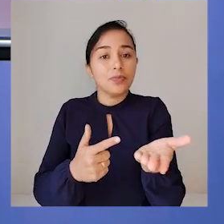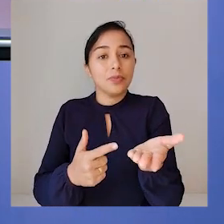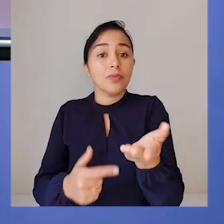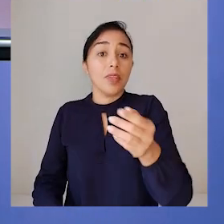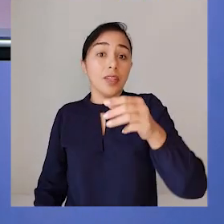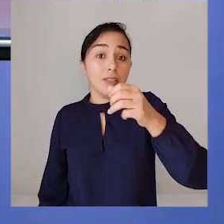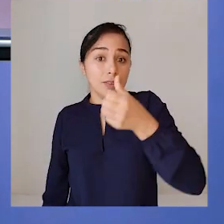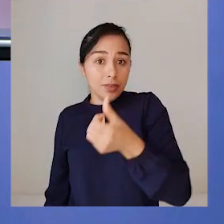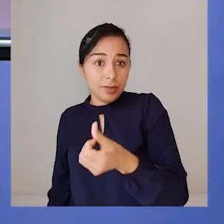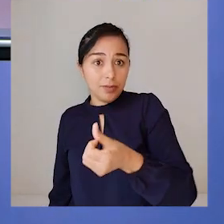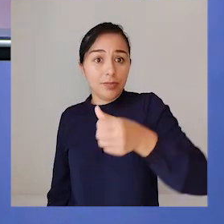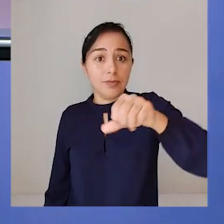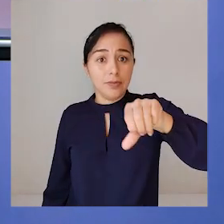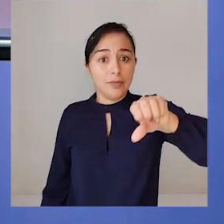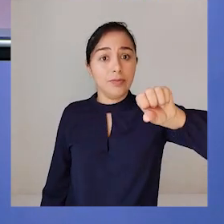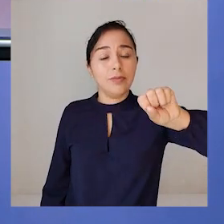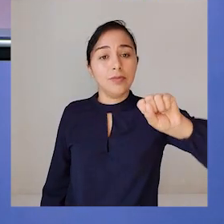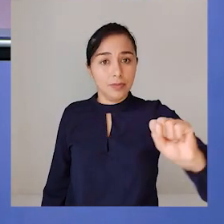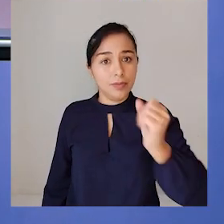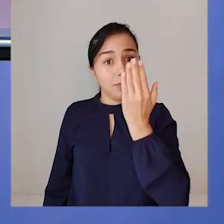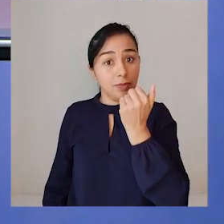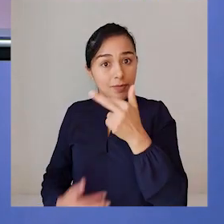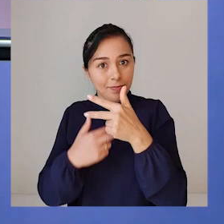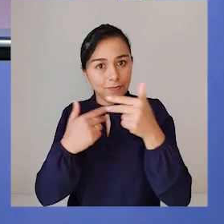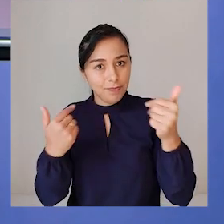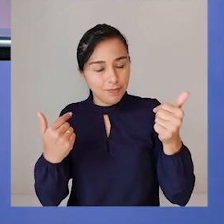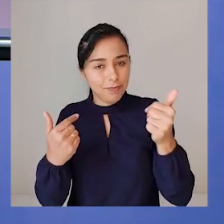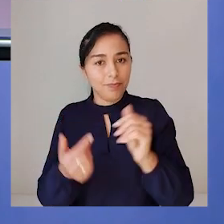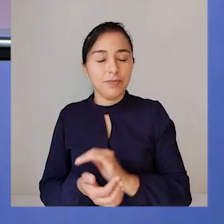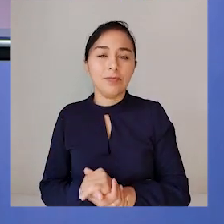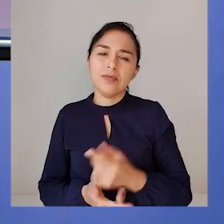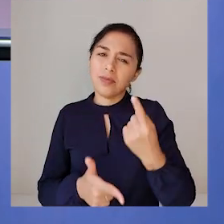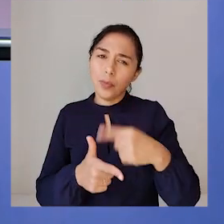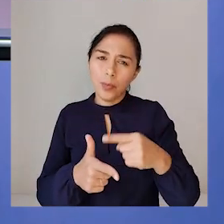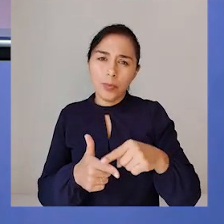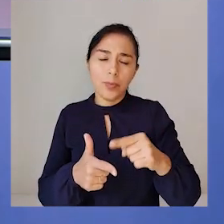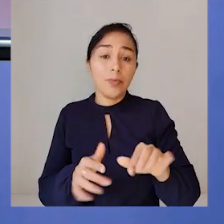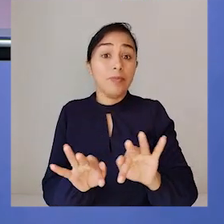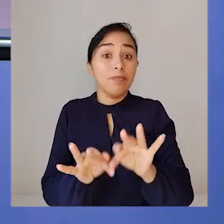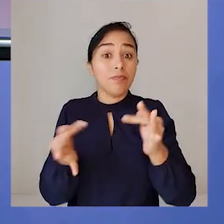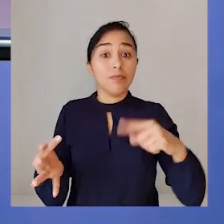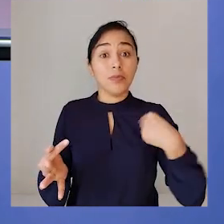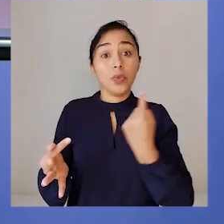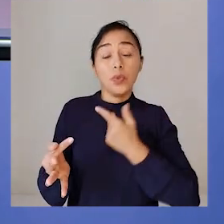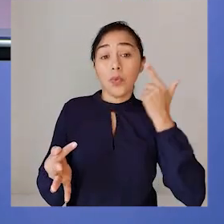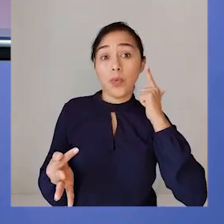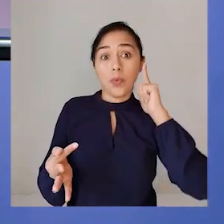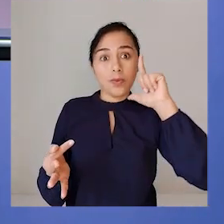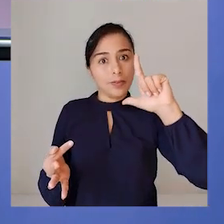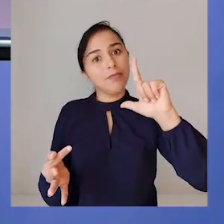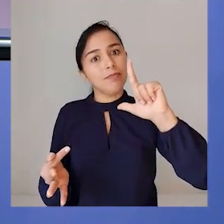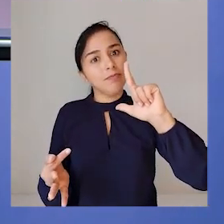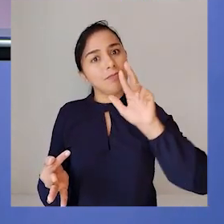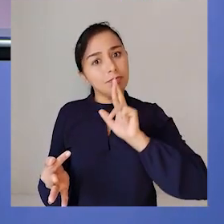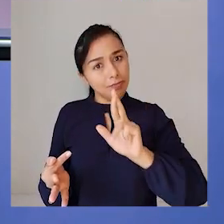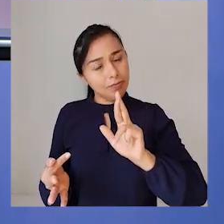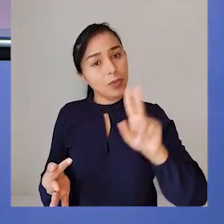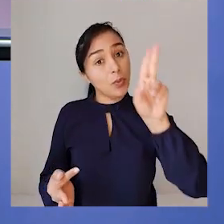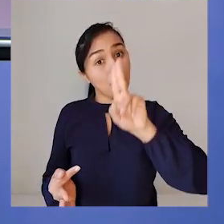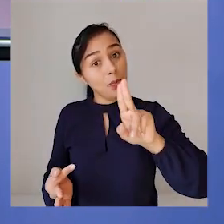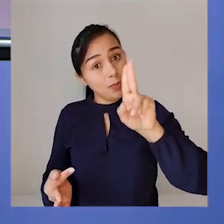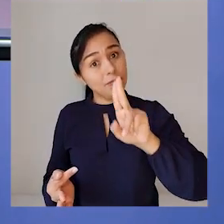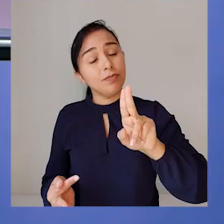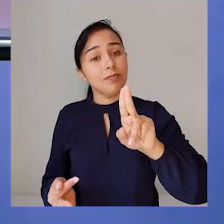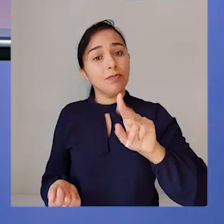698 refeições. Um problema bem básico que nós conseguimos resolver de maneira muito efetiva usando